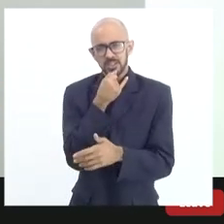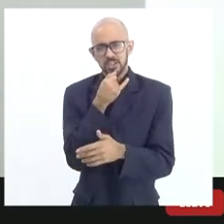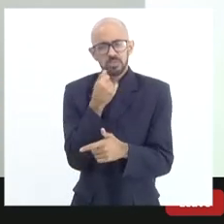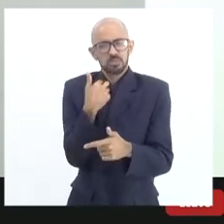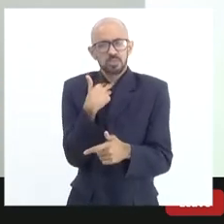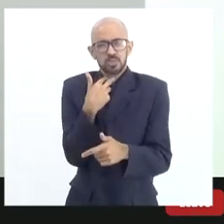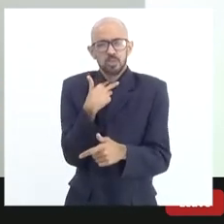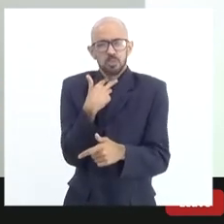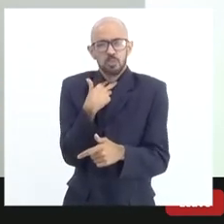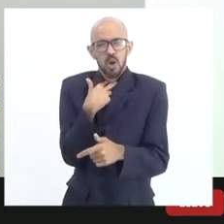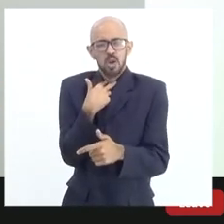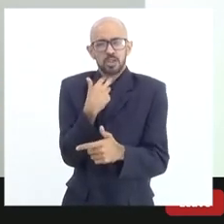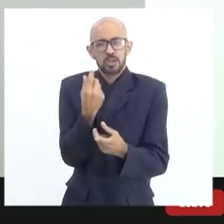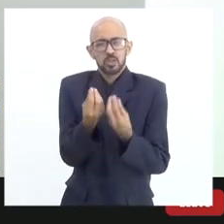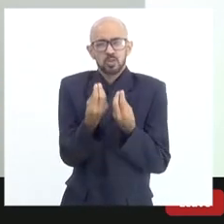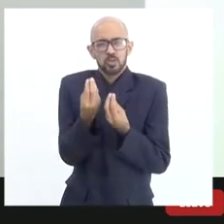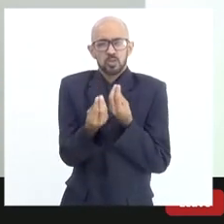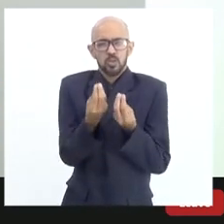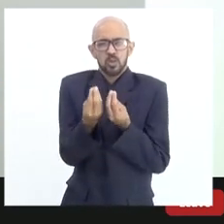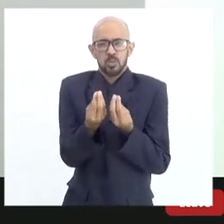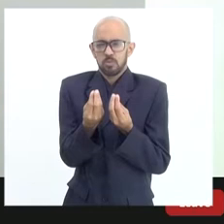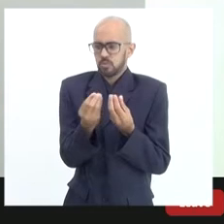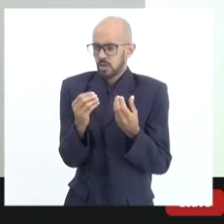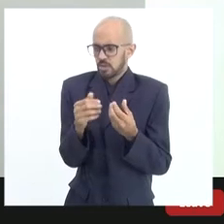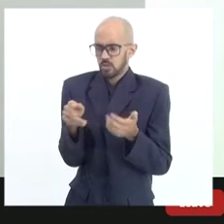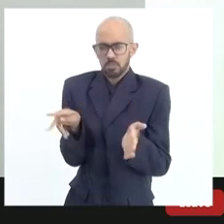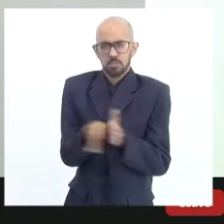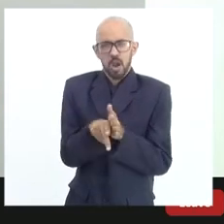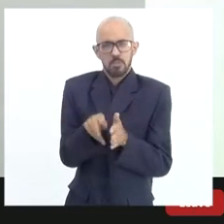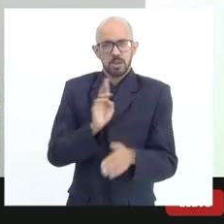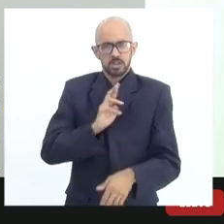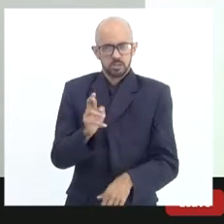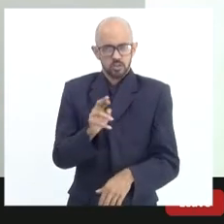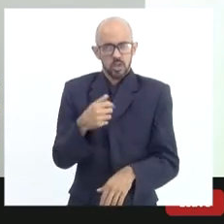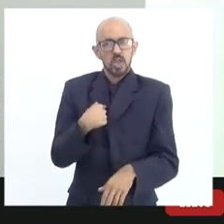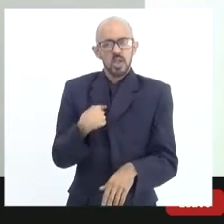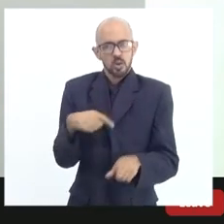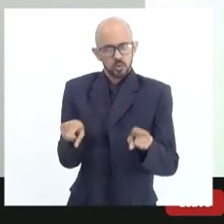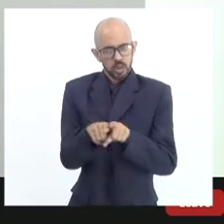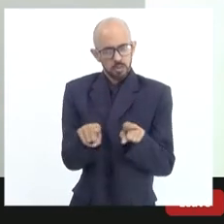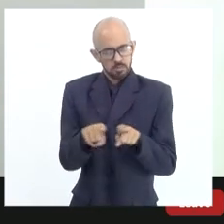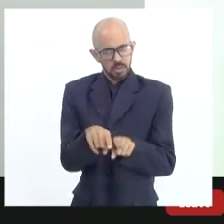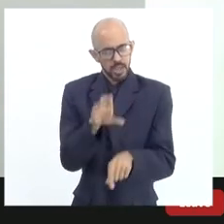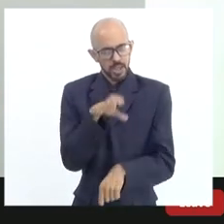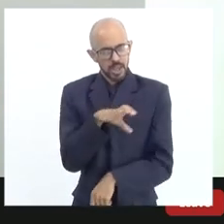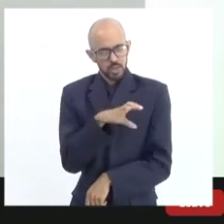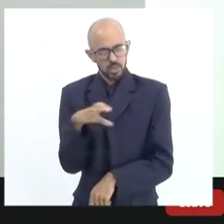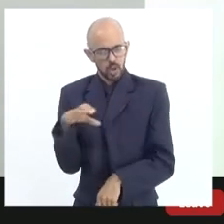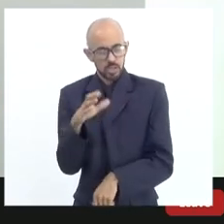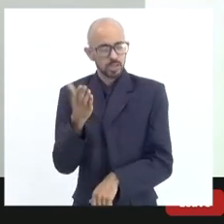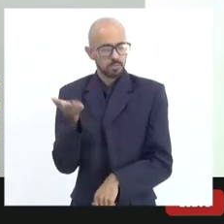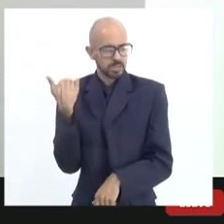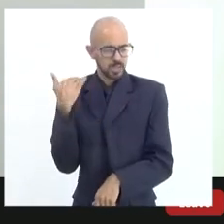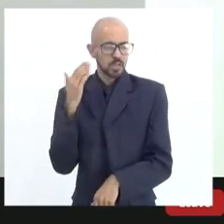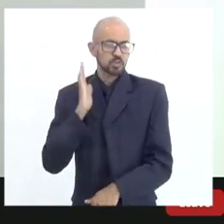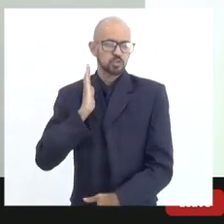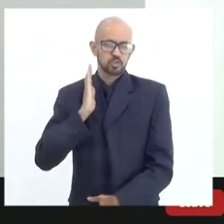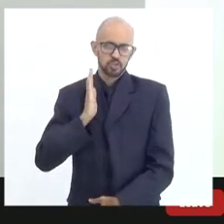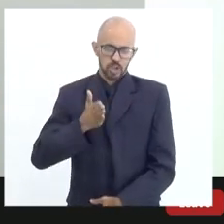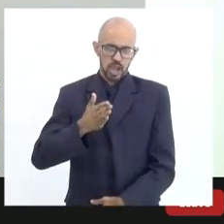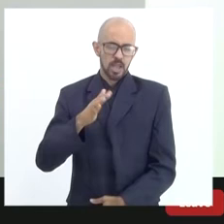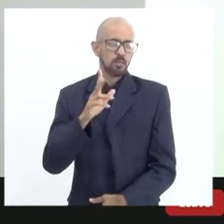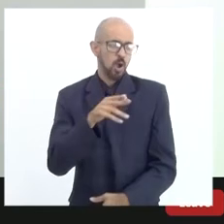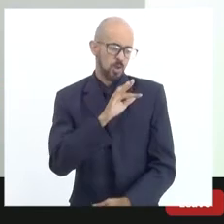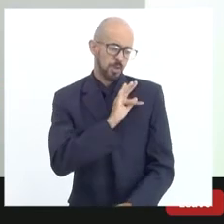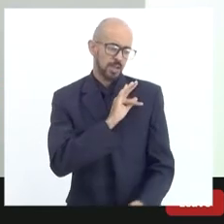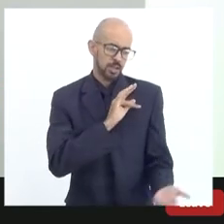ali professar a sua religião. Quantas vezes a gente também... Eu já fui católica também, como a deputada Marta Rocha. Minha